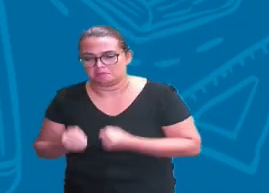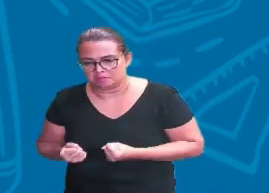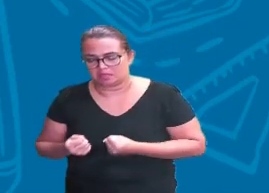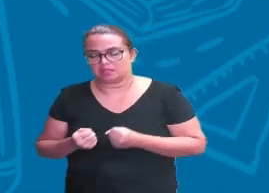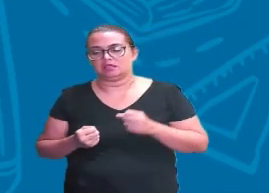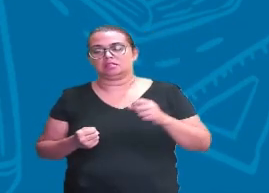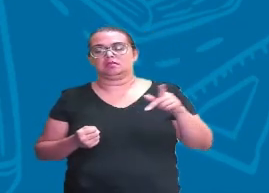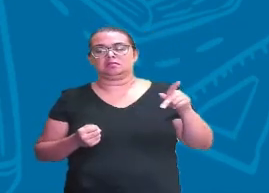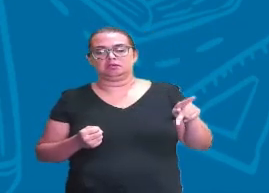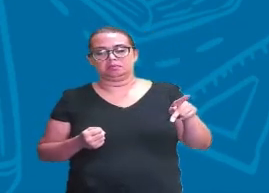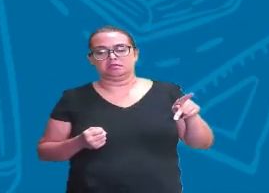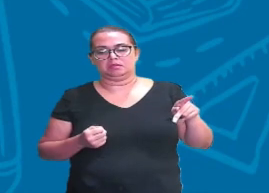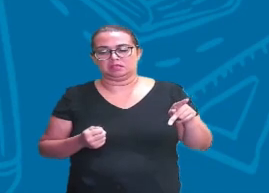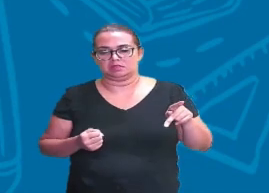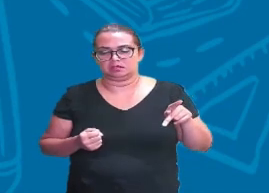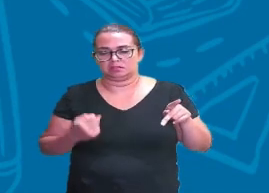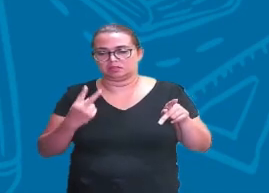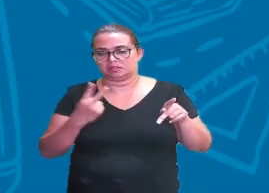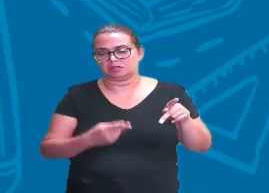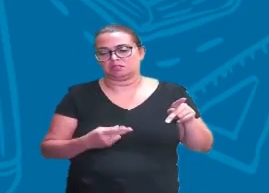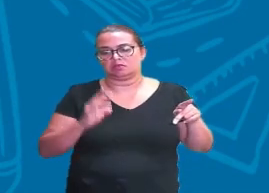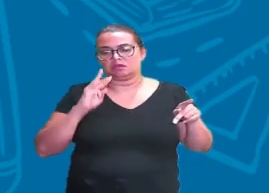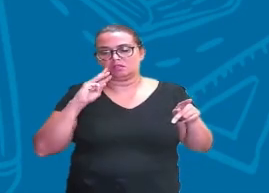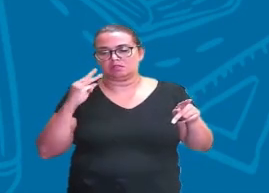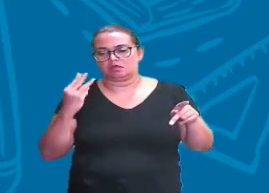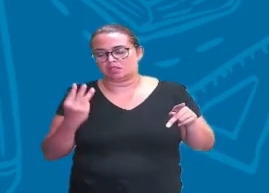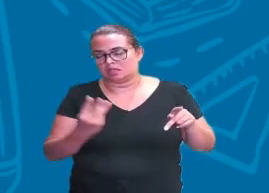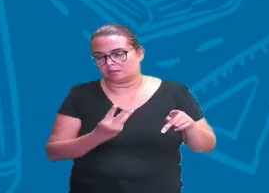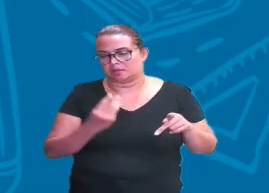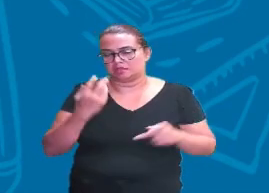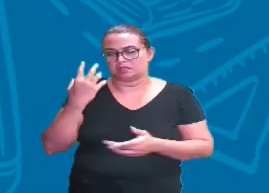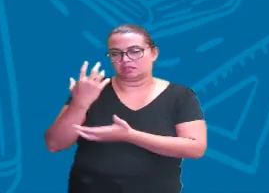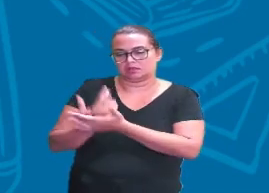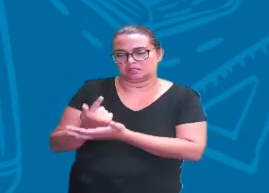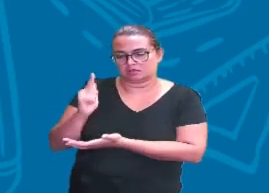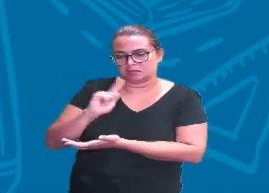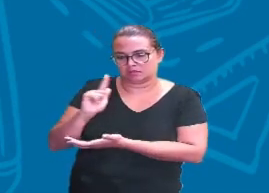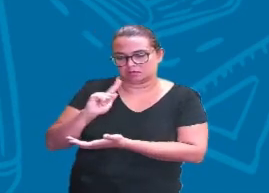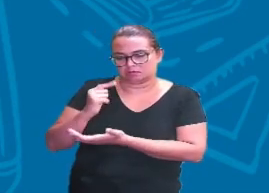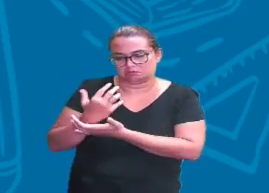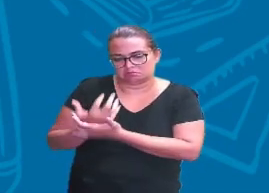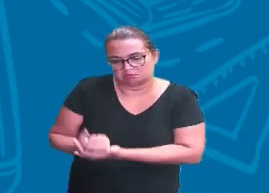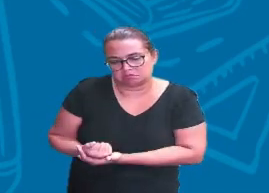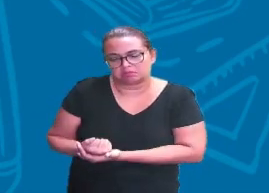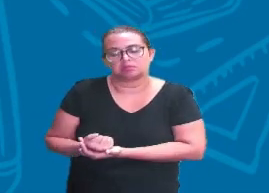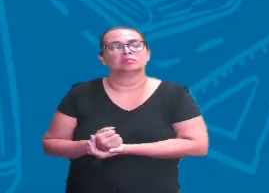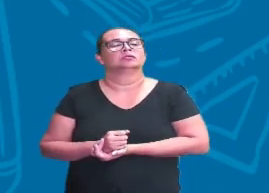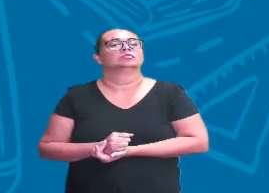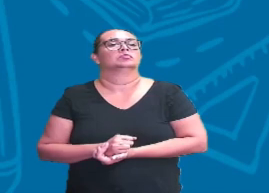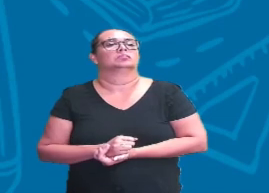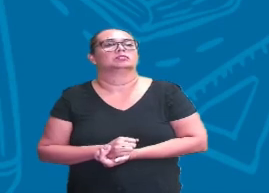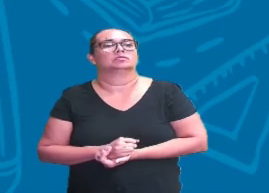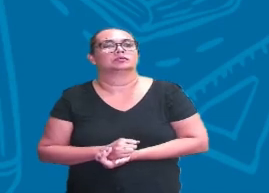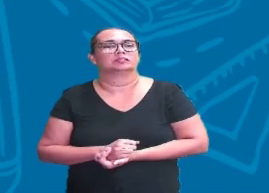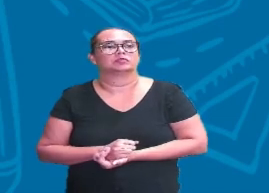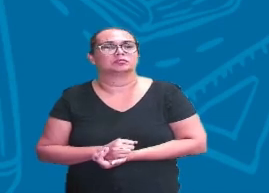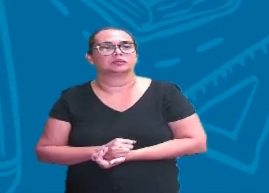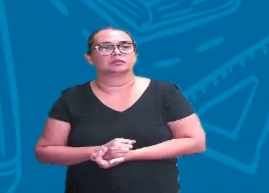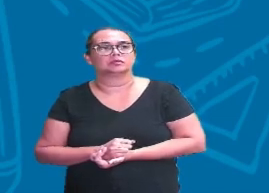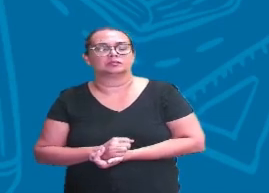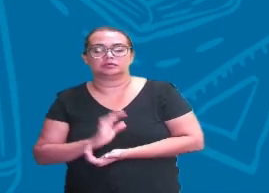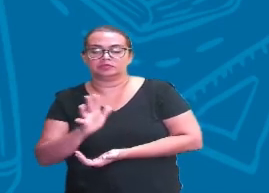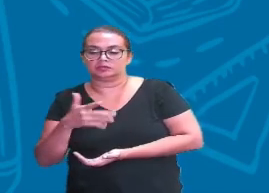falei agora. Peso é o produto da massa vezes a gravidade. Então,